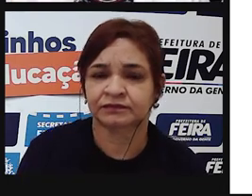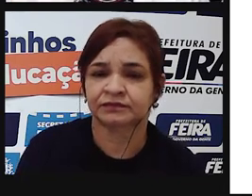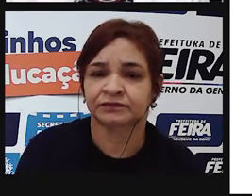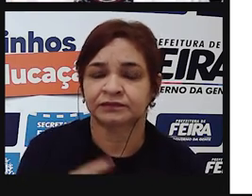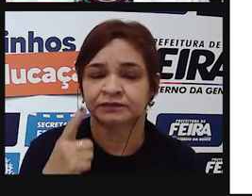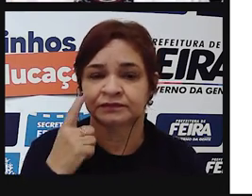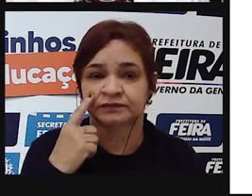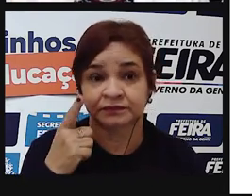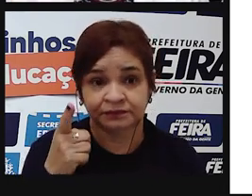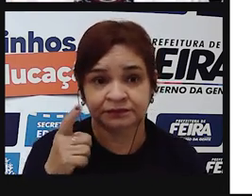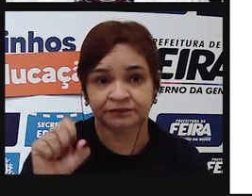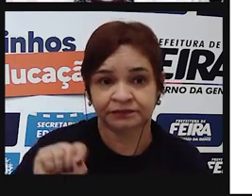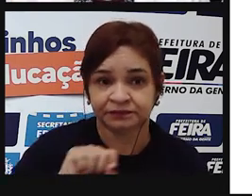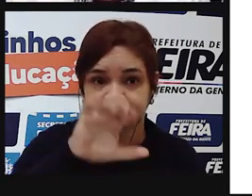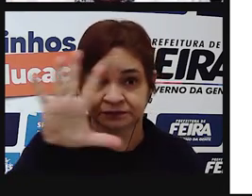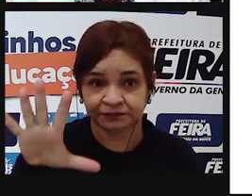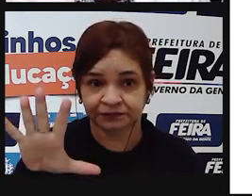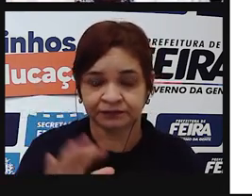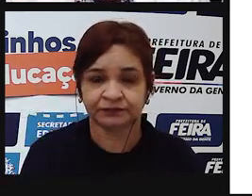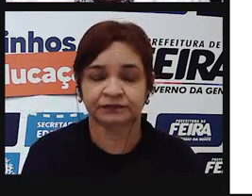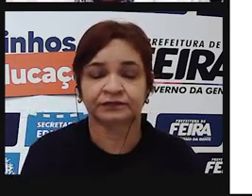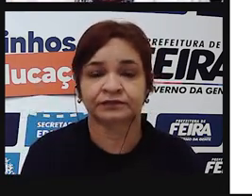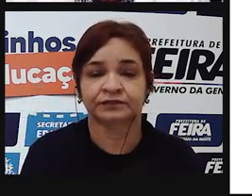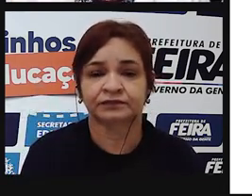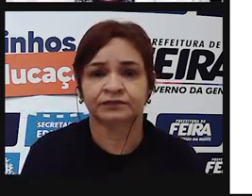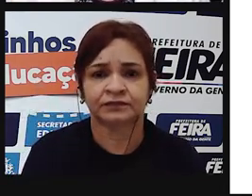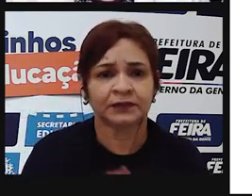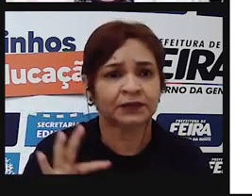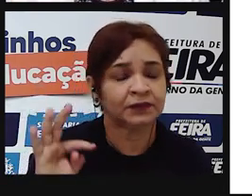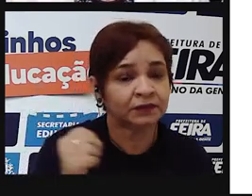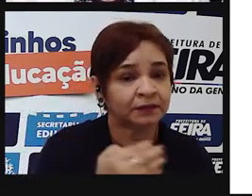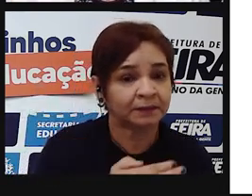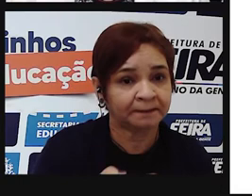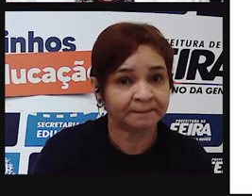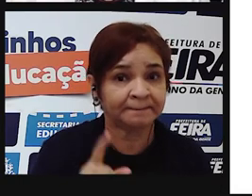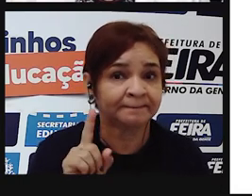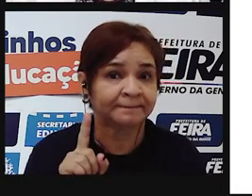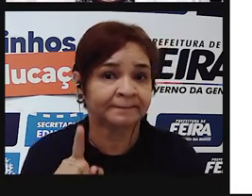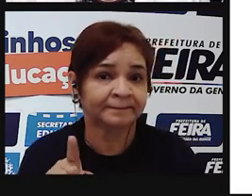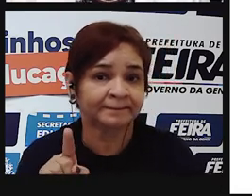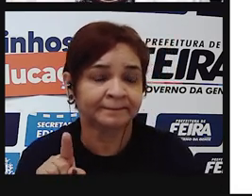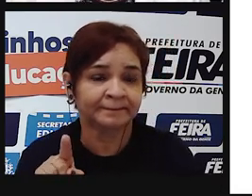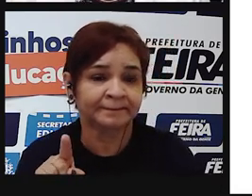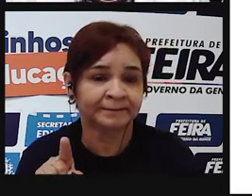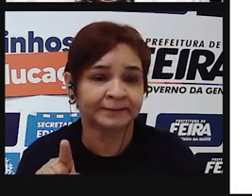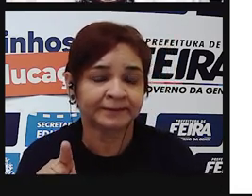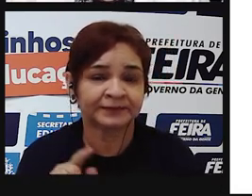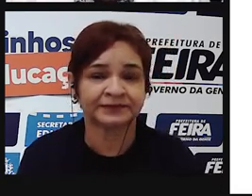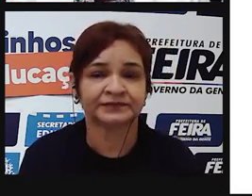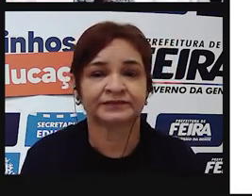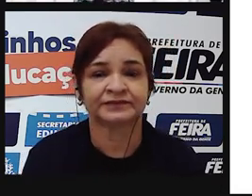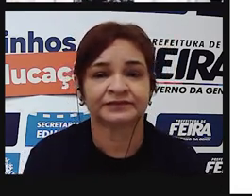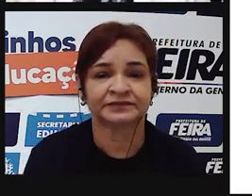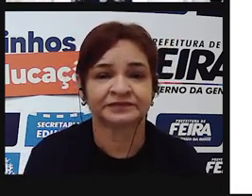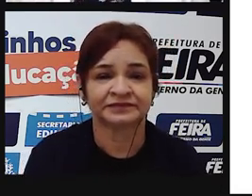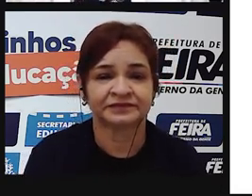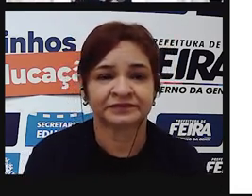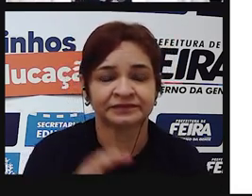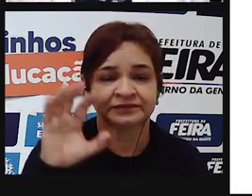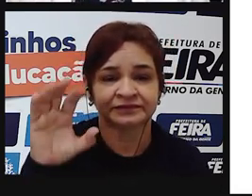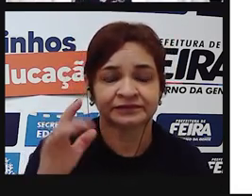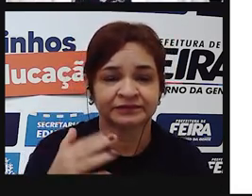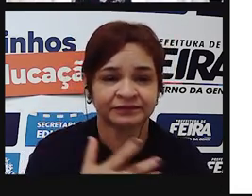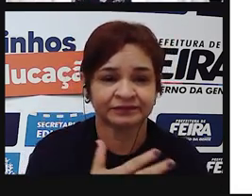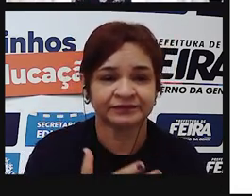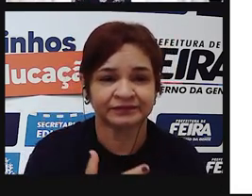vocês verificarem o mapa, basicamente tudo começou aqui, nesse pedacinho do mapa da